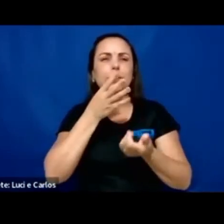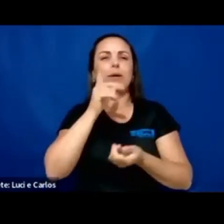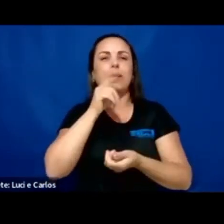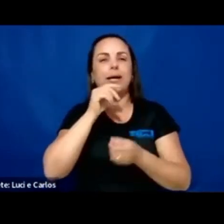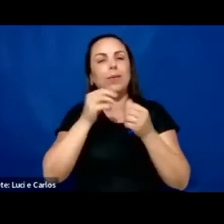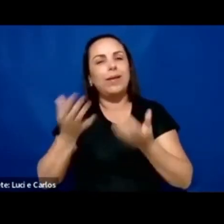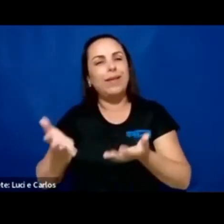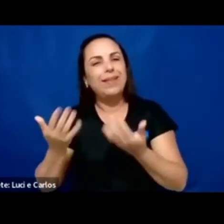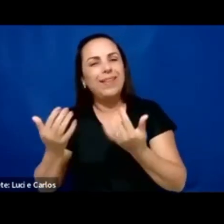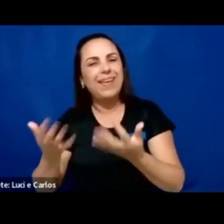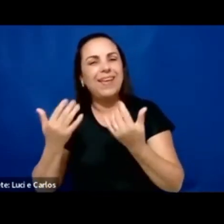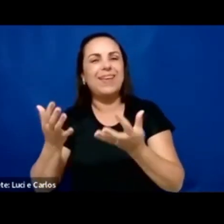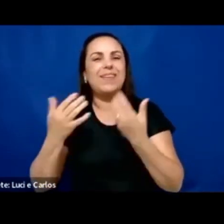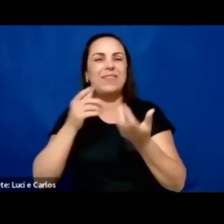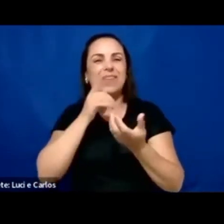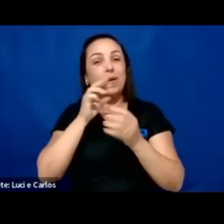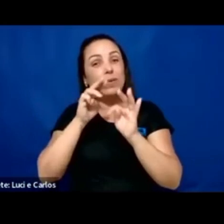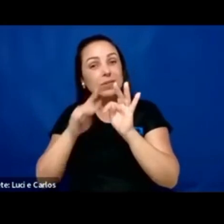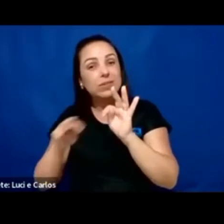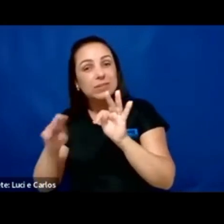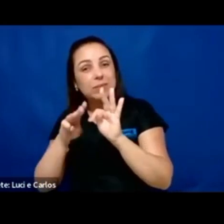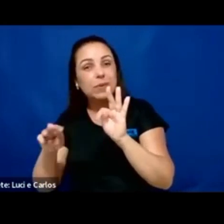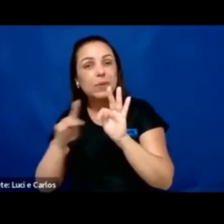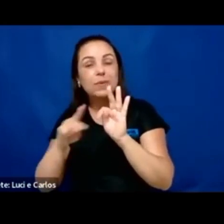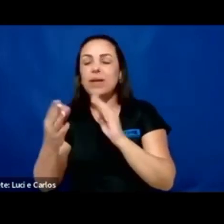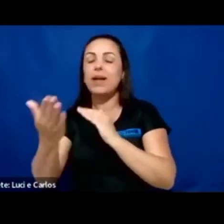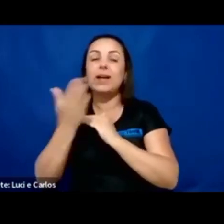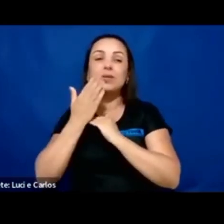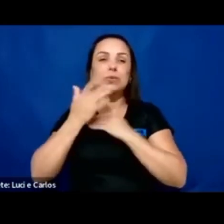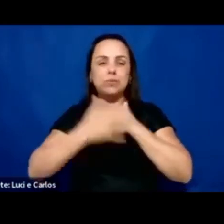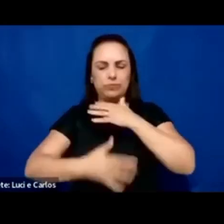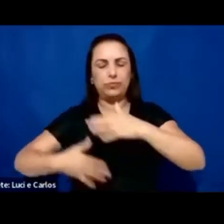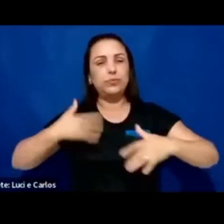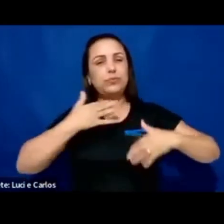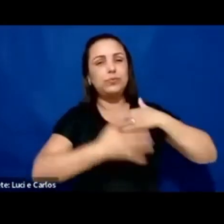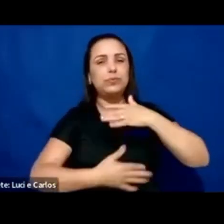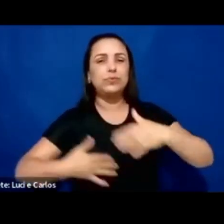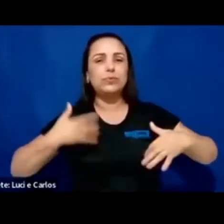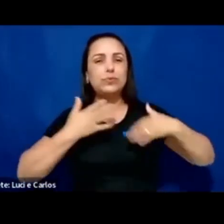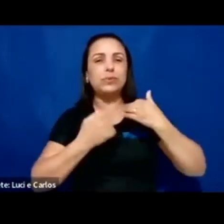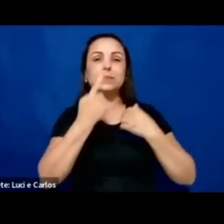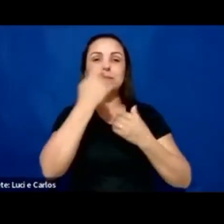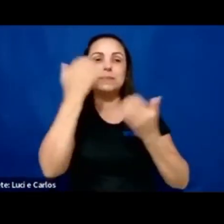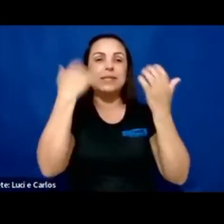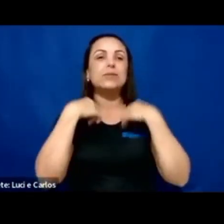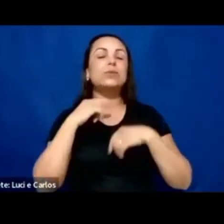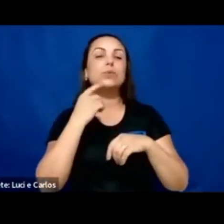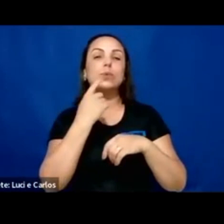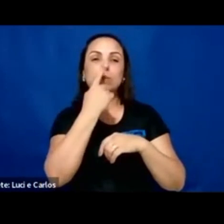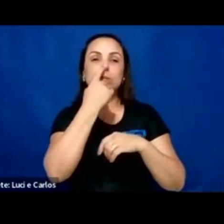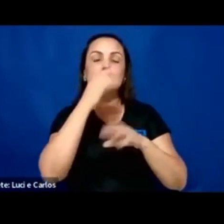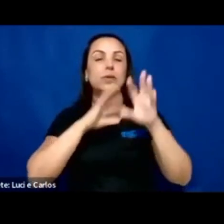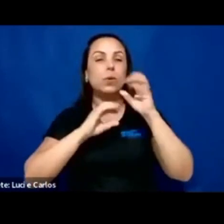que tem uma tensão superficial mais baixa. O que é a tensão superficial? A tensão superficial é o seguinte: quanto mais leve for a